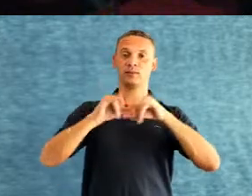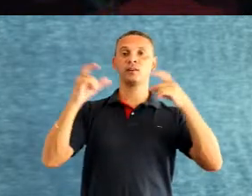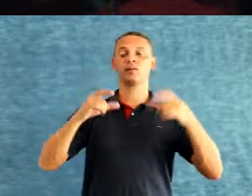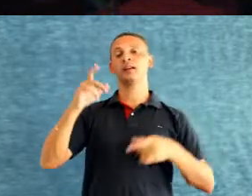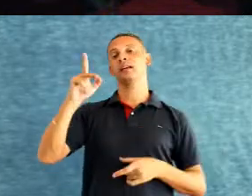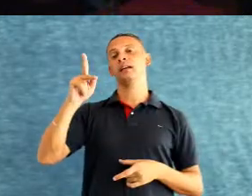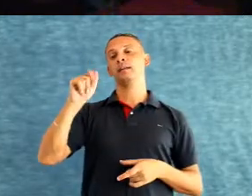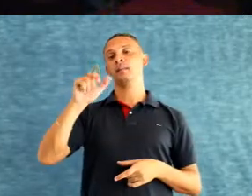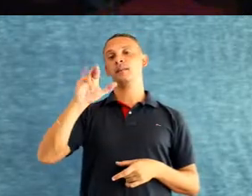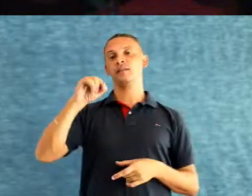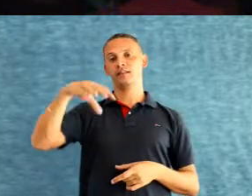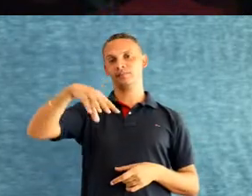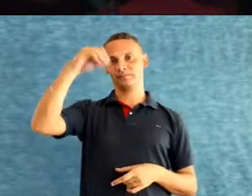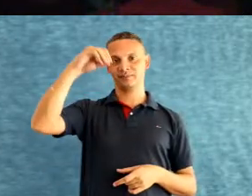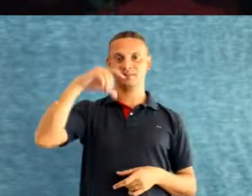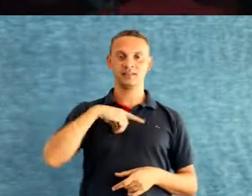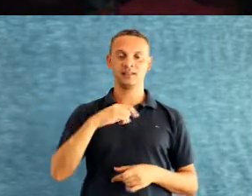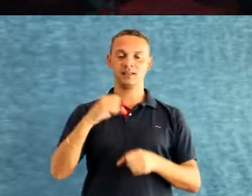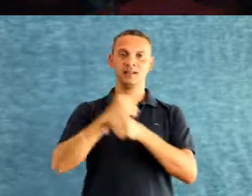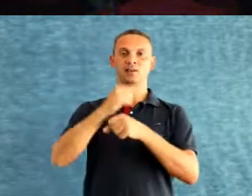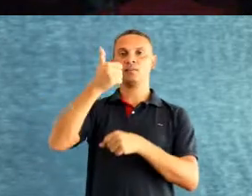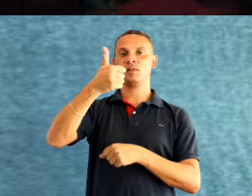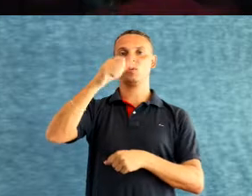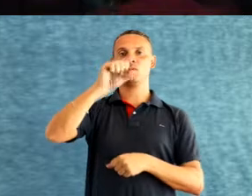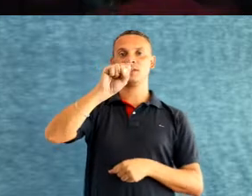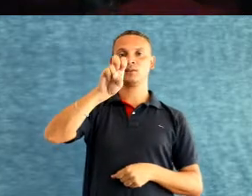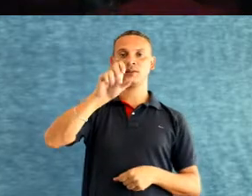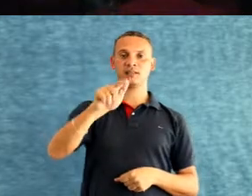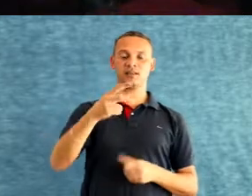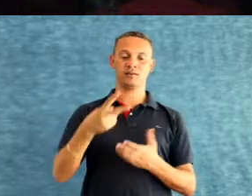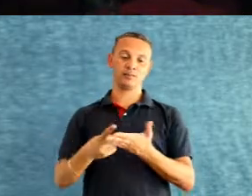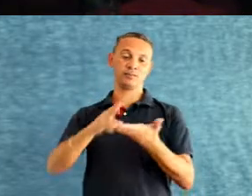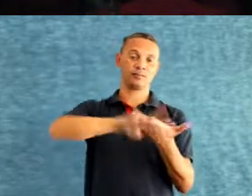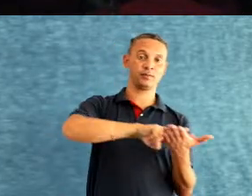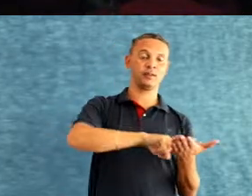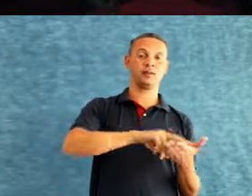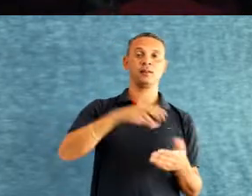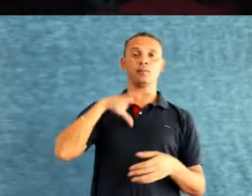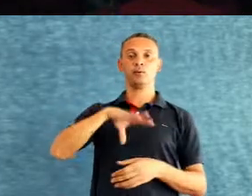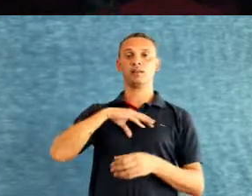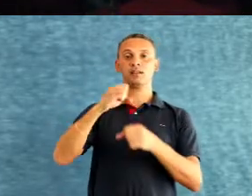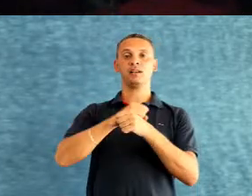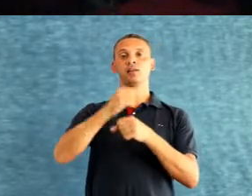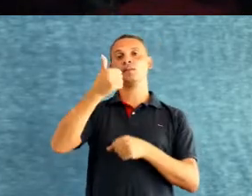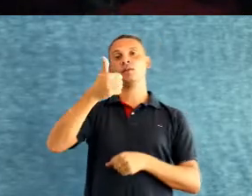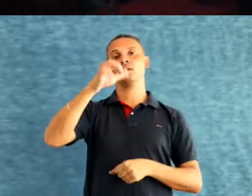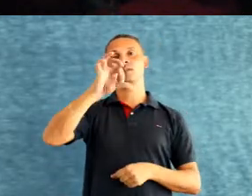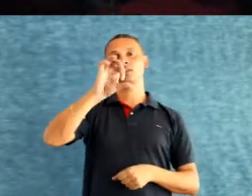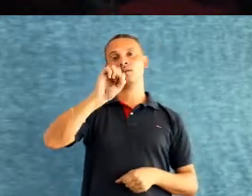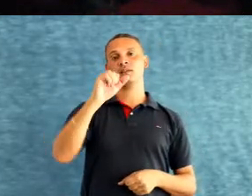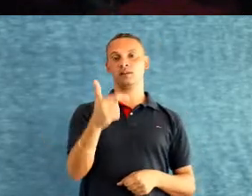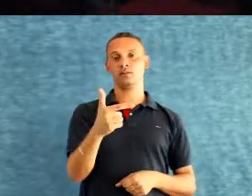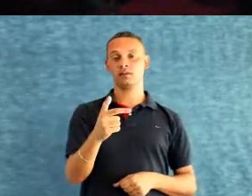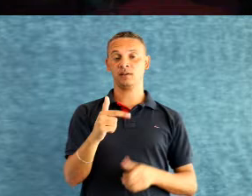Itinerário de uma viagem à Alemanha, em 1857, vertido para o português apenas em 1982. O segundo,